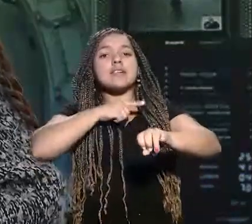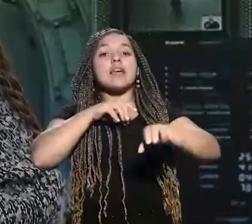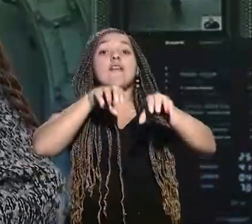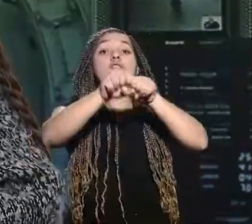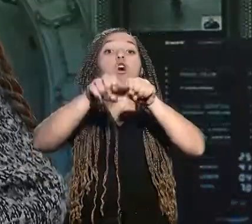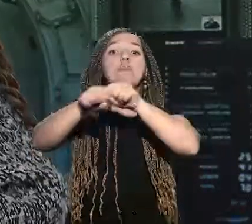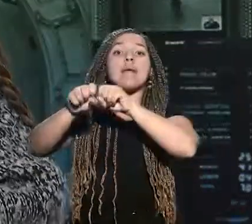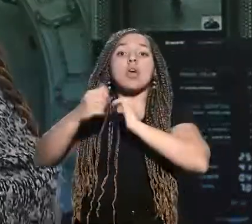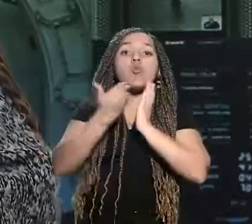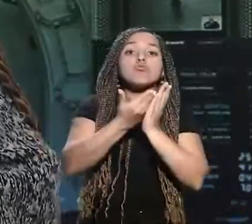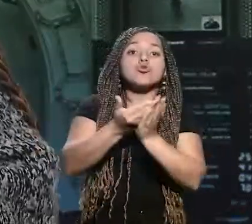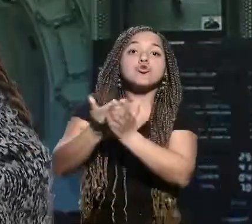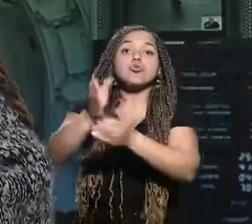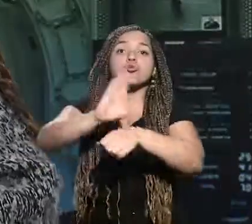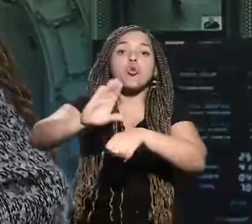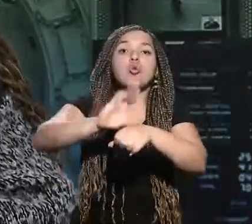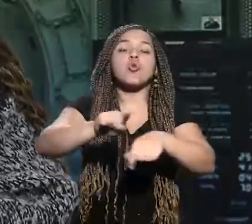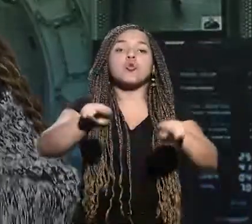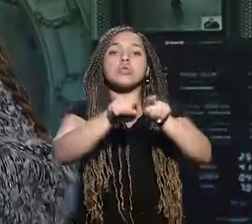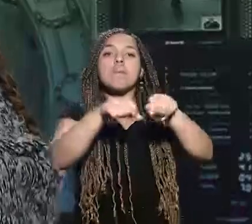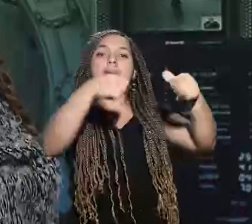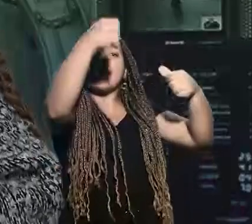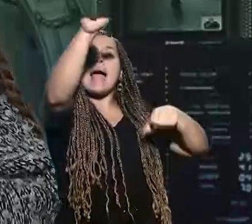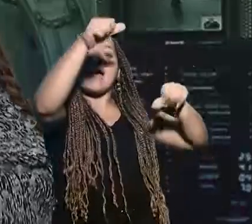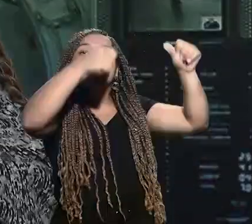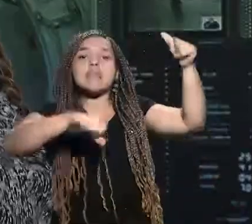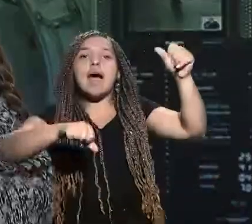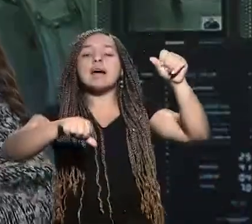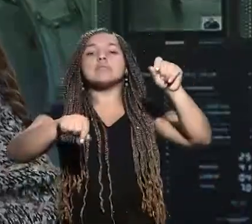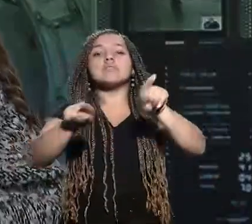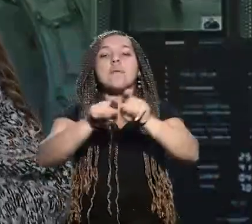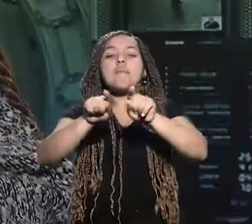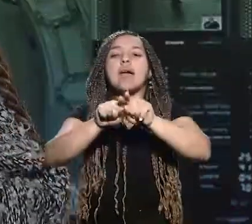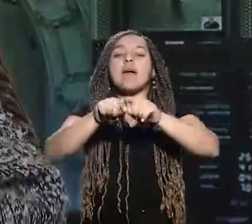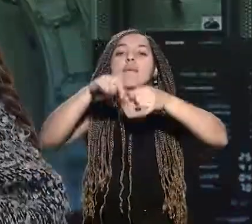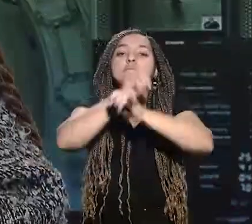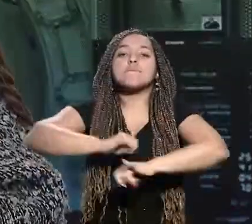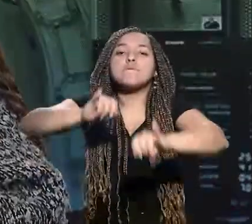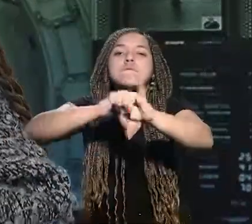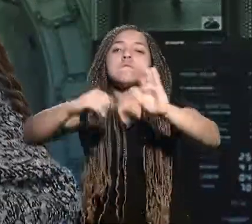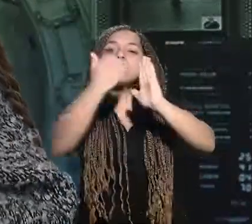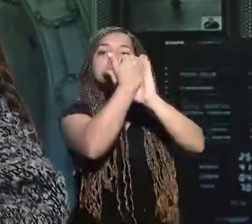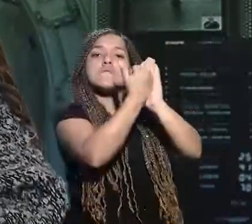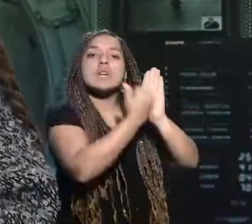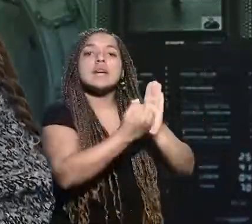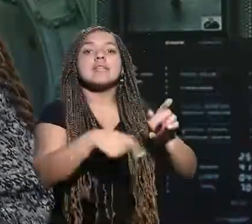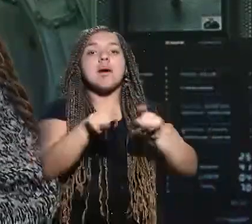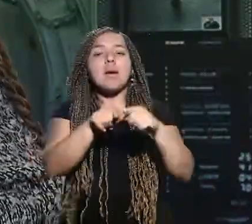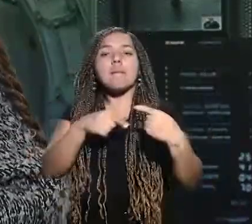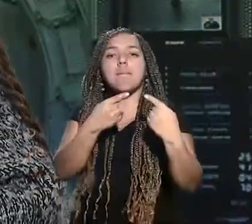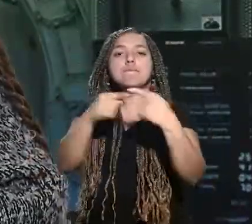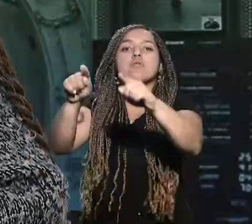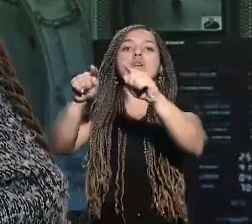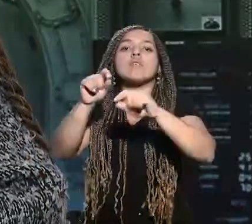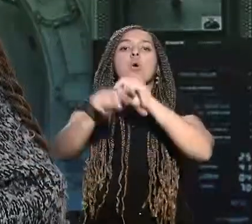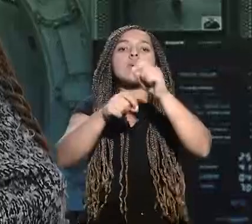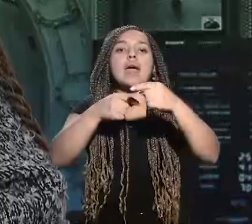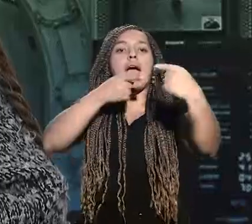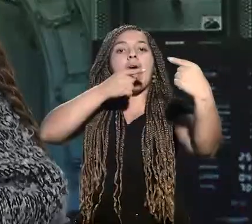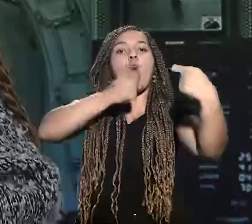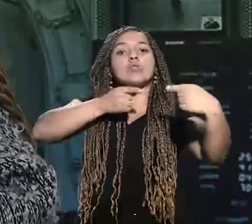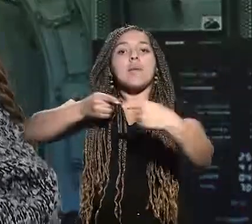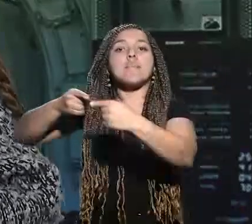quadros funcionais, a fixação de cartazes, campanhas, programas e uma provocação ao debate no âmbito